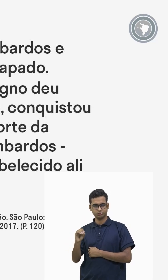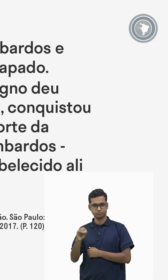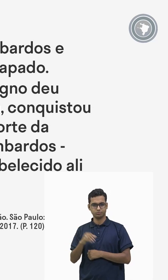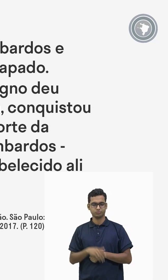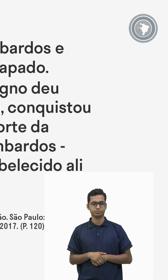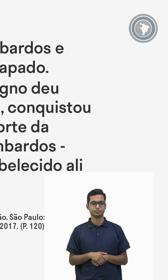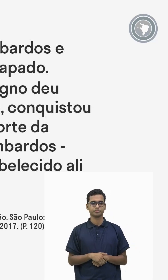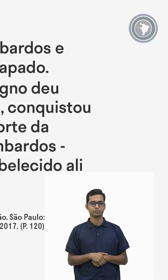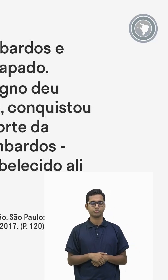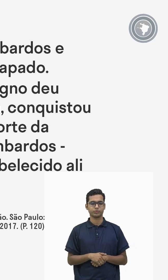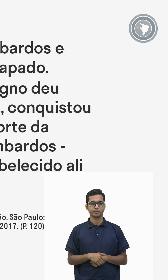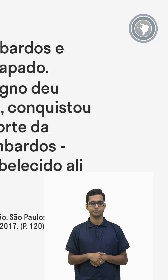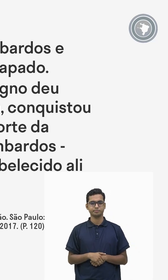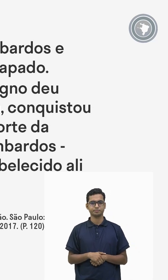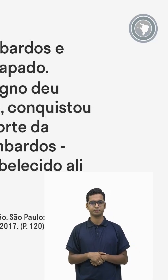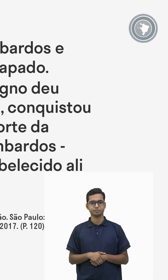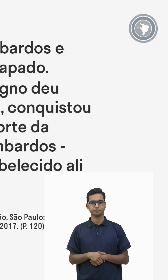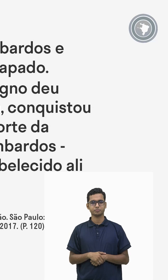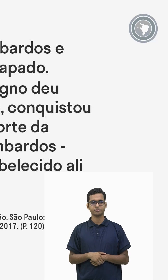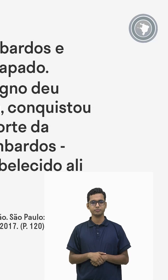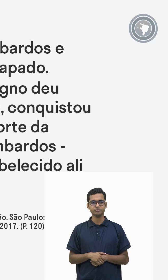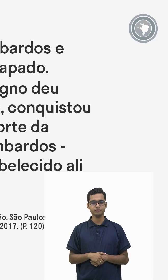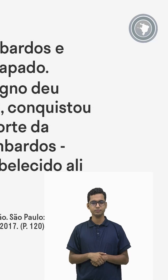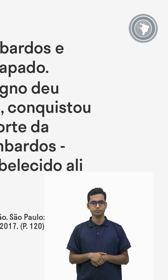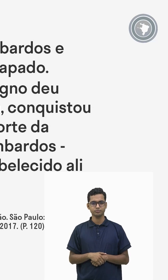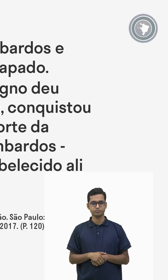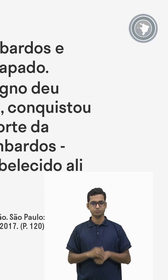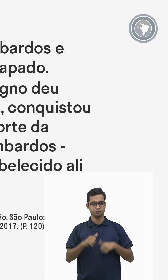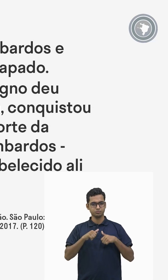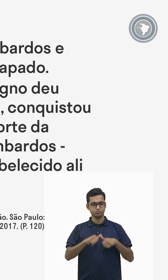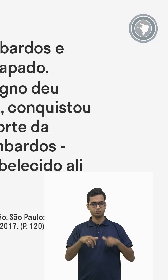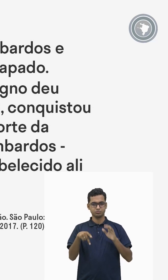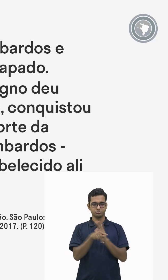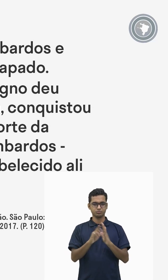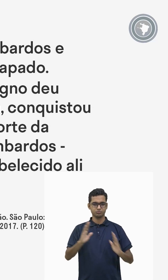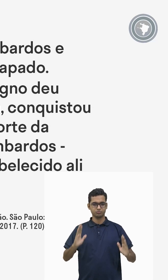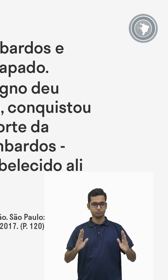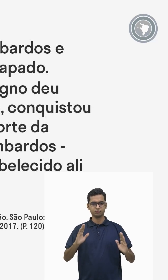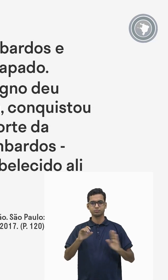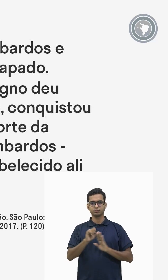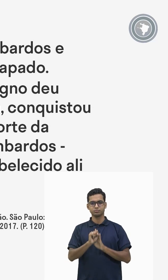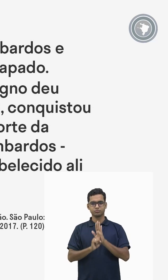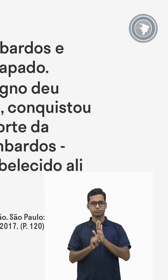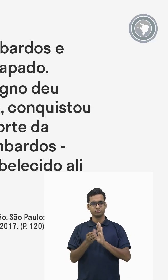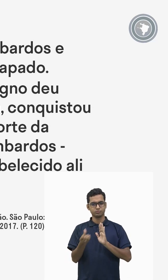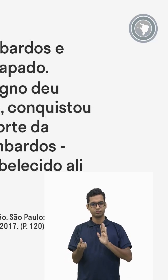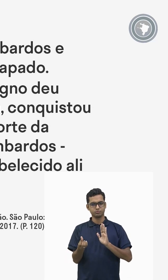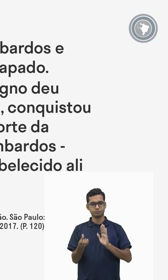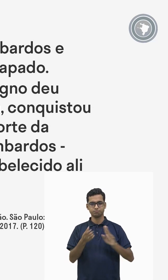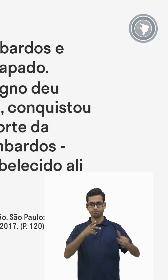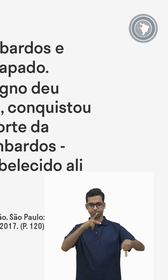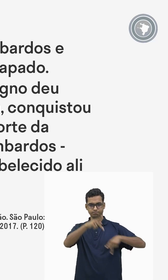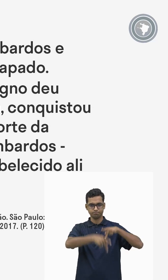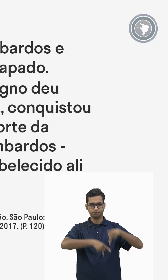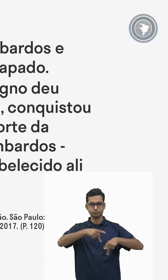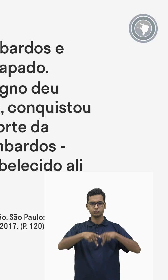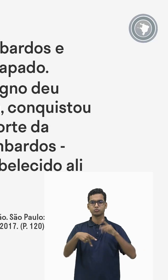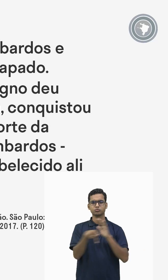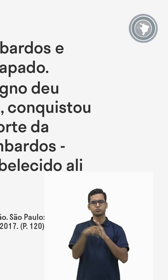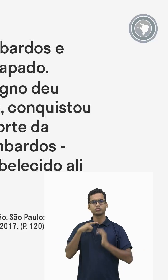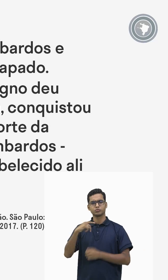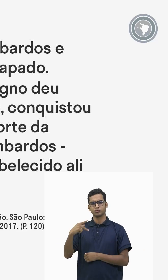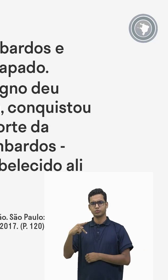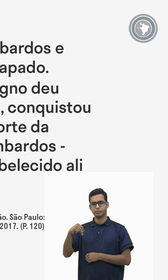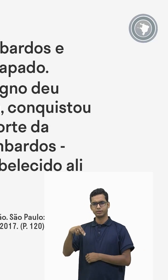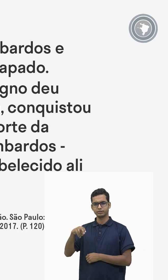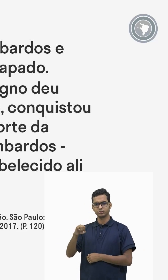estabelecidos ali, então, no século VI. Perdão, tá? Então, os povos ali, a Península Itália, então, ocupada